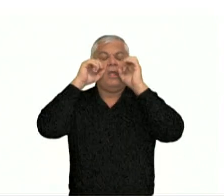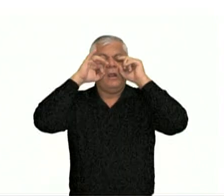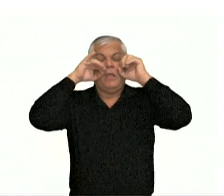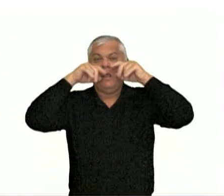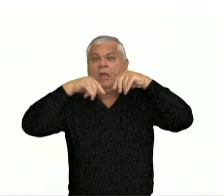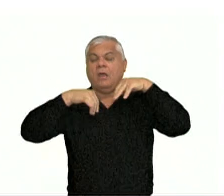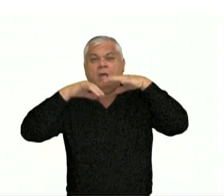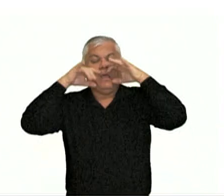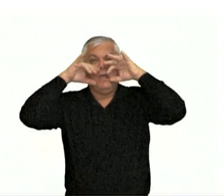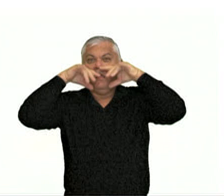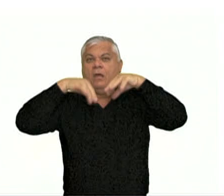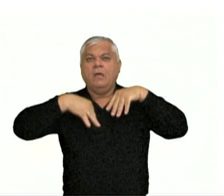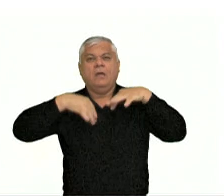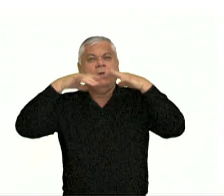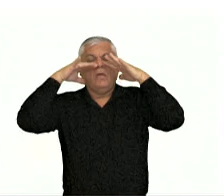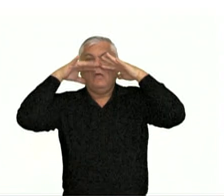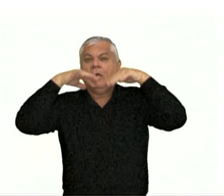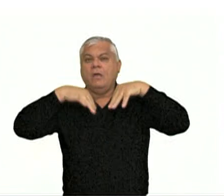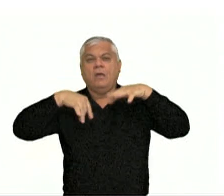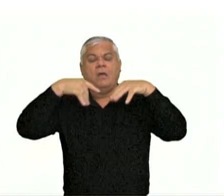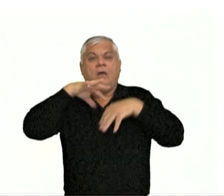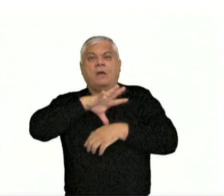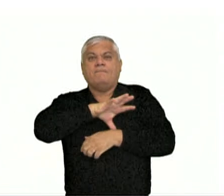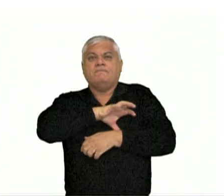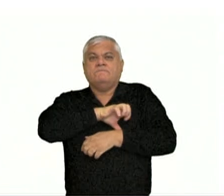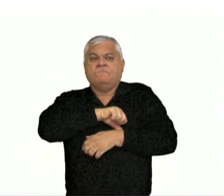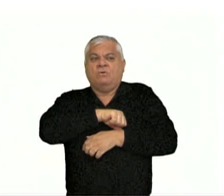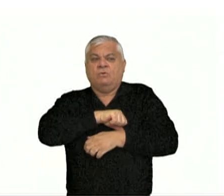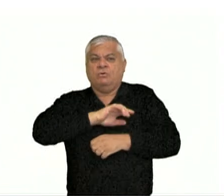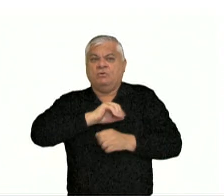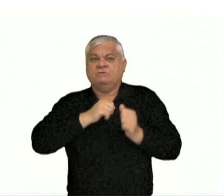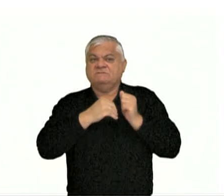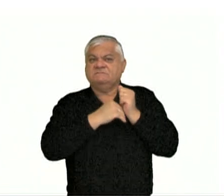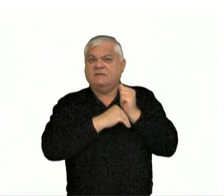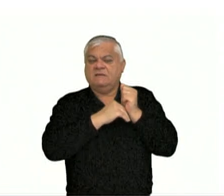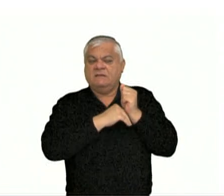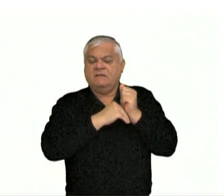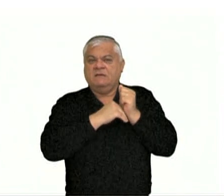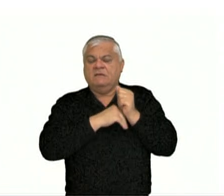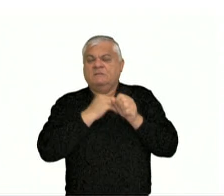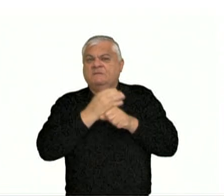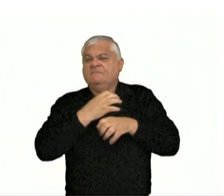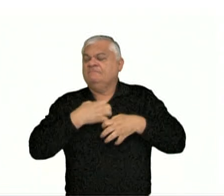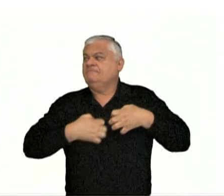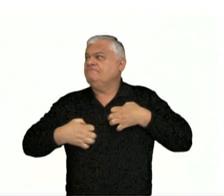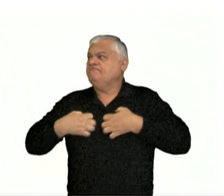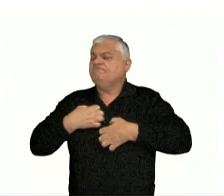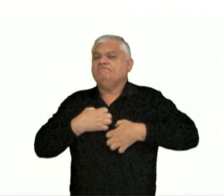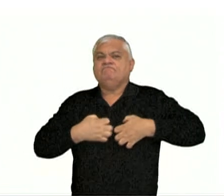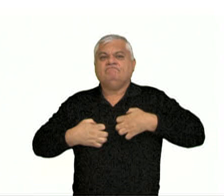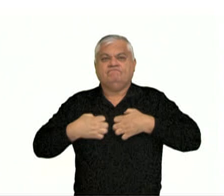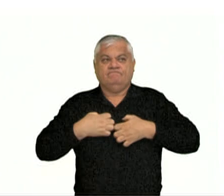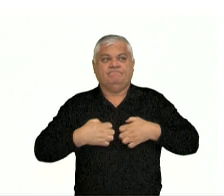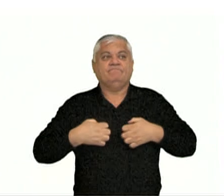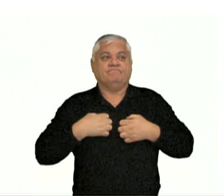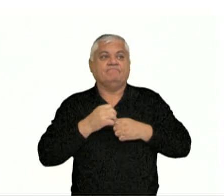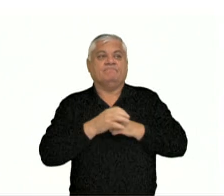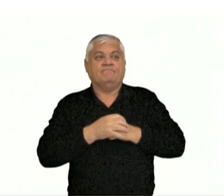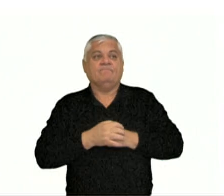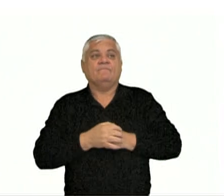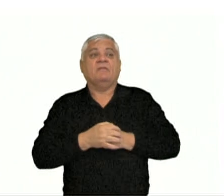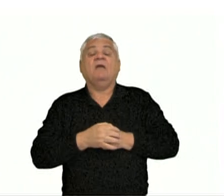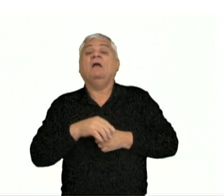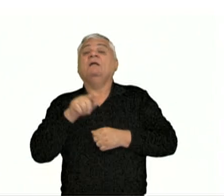em borbotões, lágrimas de amor calado, irremediável desespero. Fortunato, à porta onde